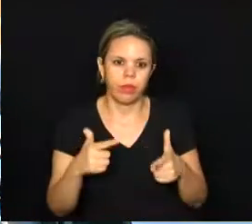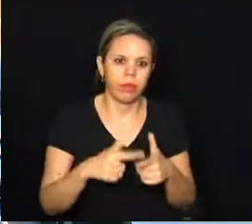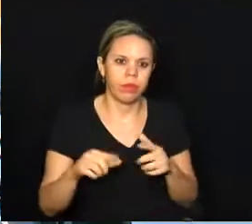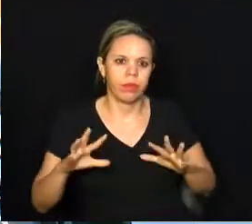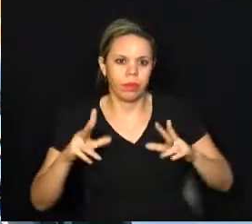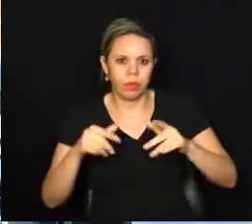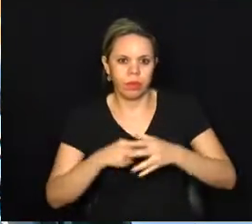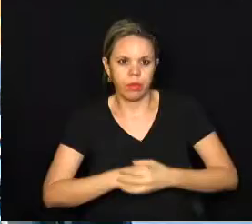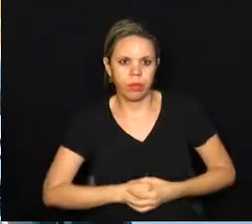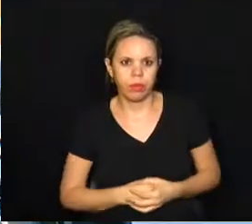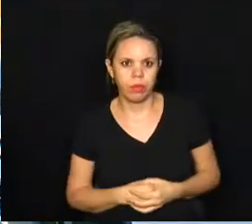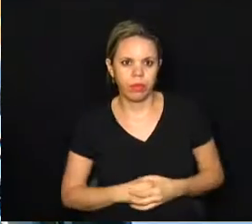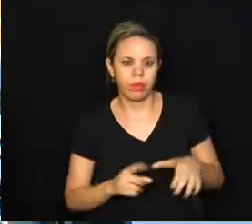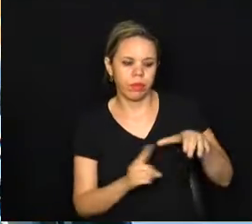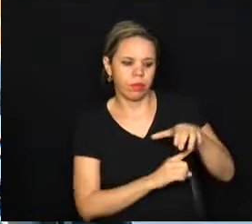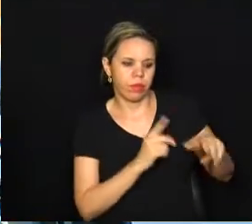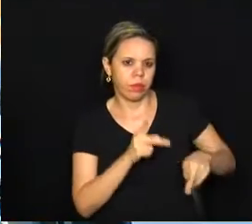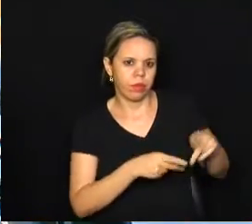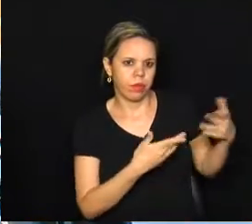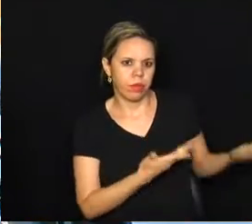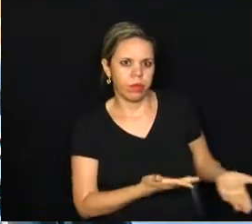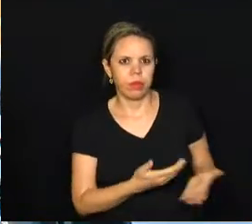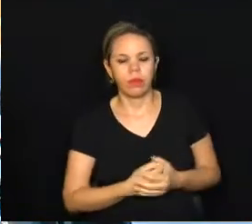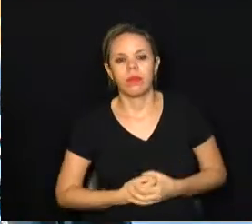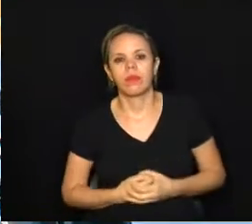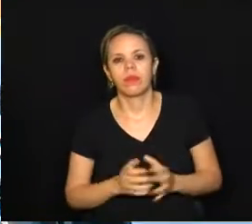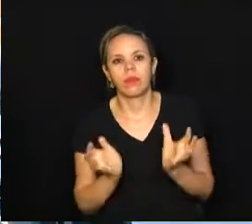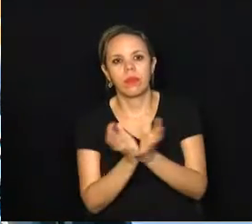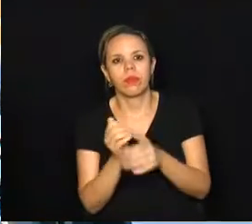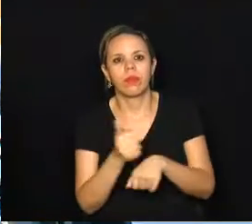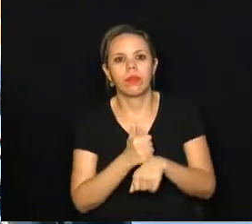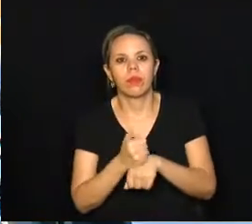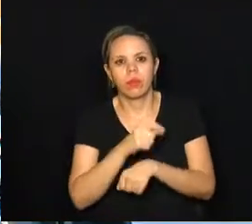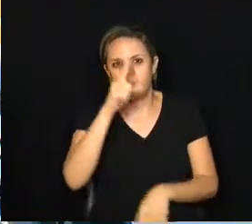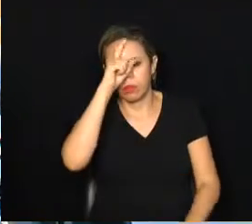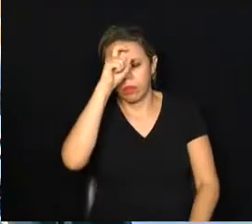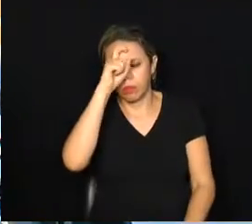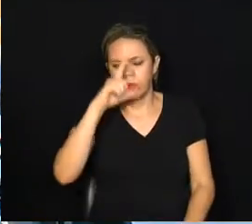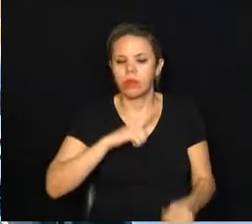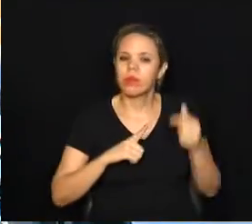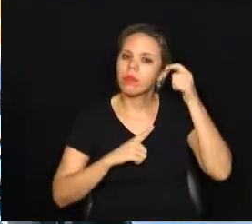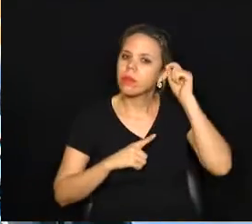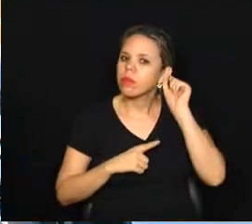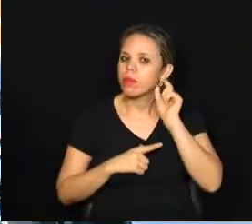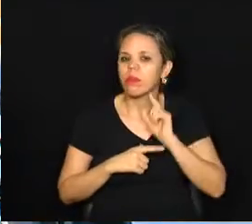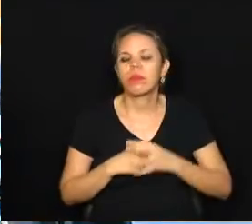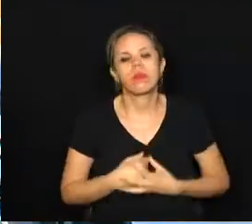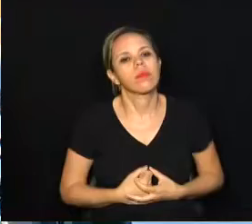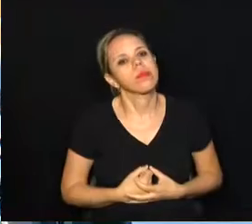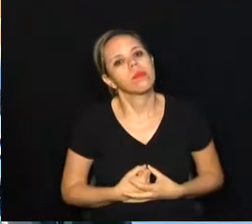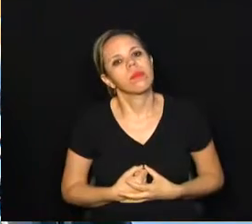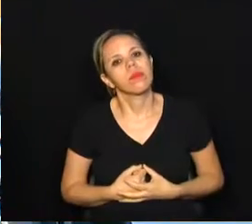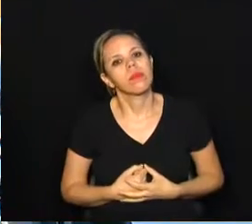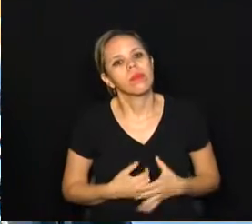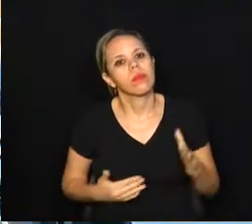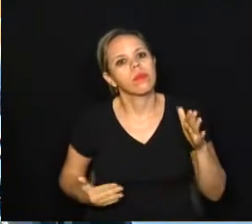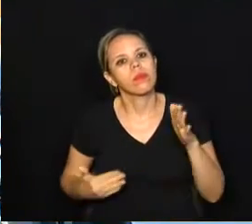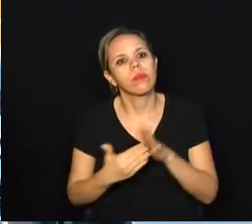todo mundo, para os pacientes e para a equipe e para o hospital, que tem uma capacidade